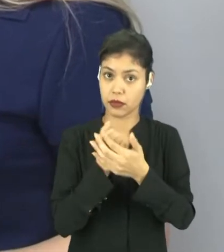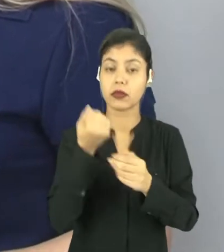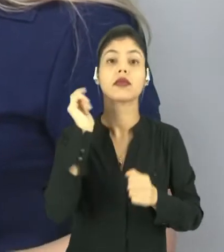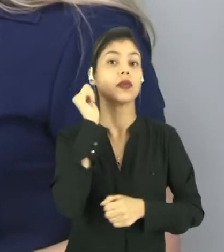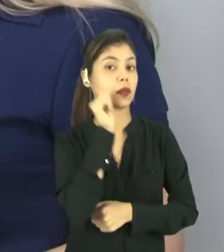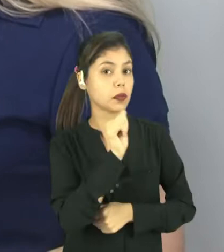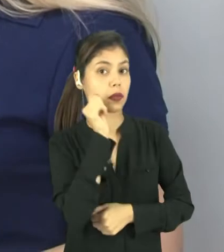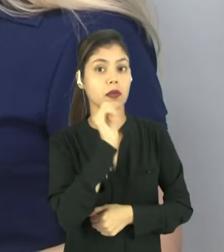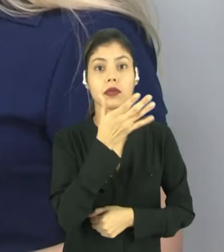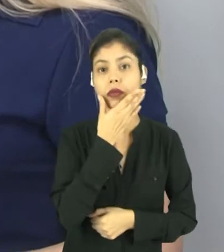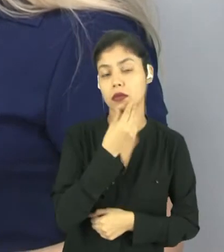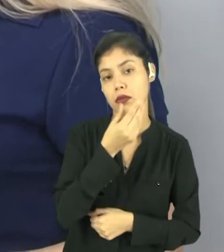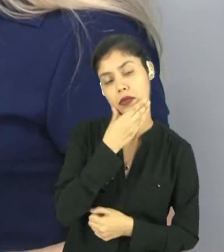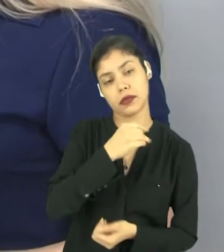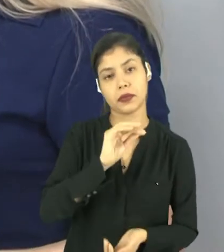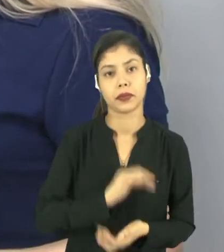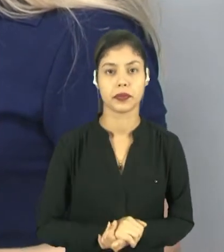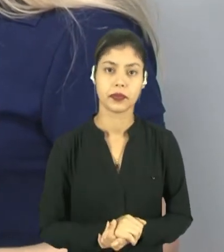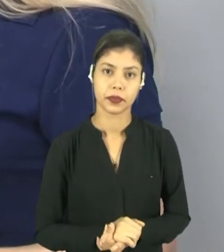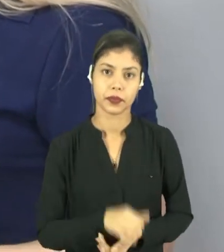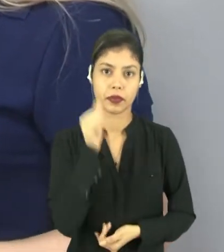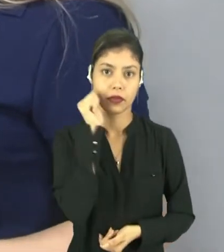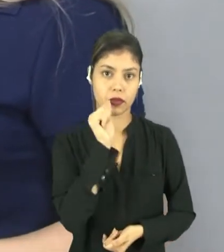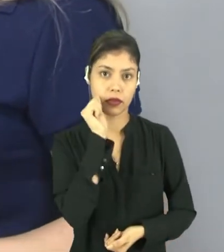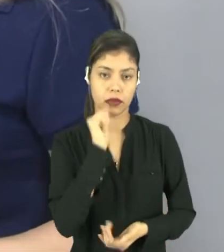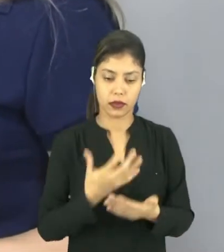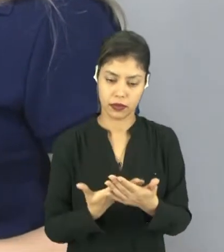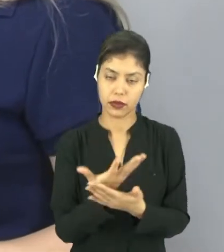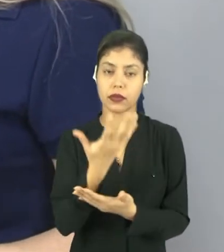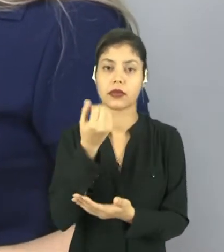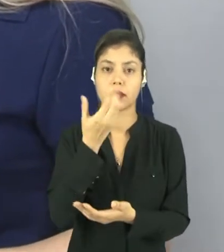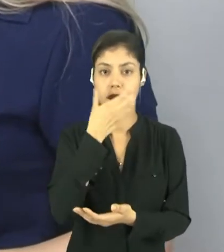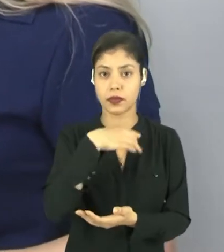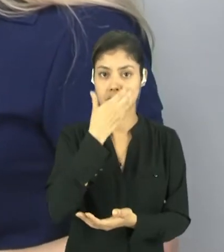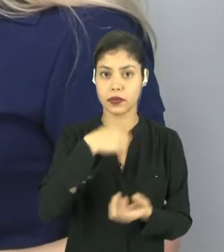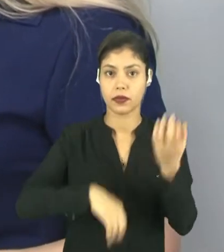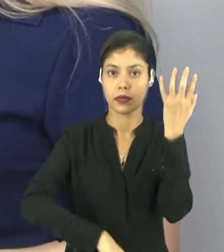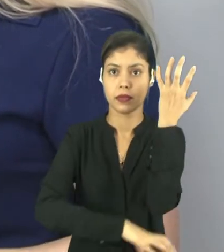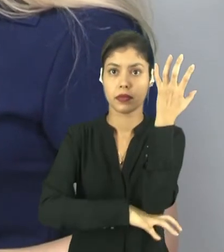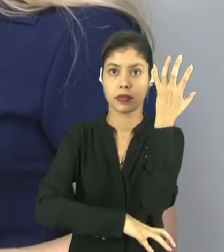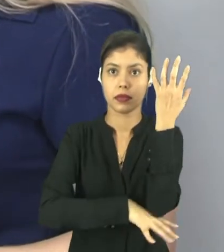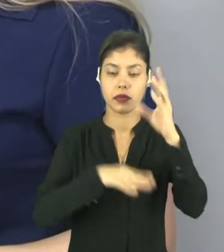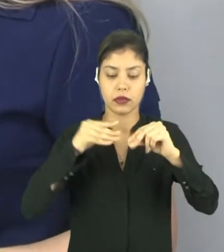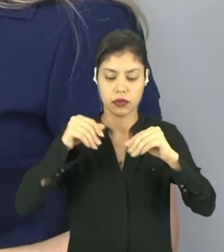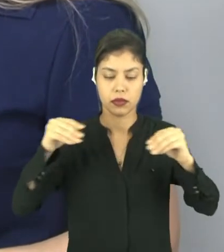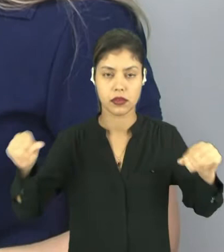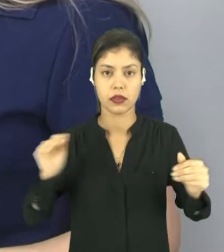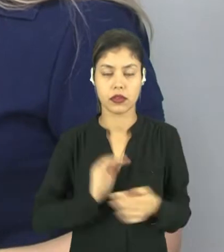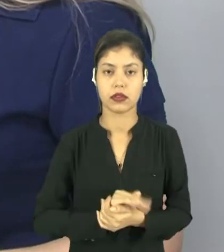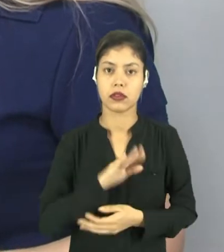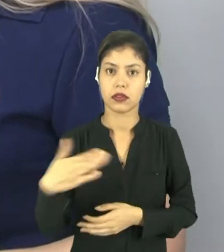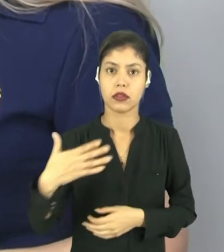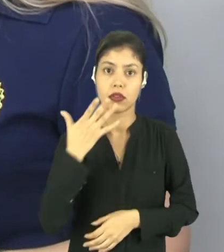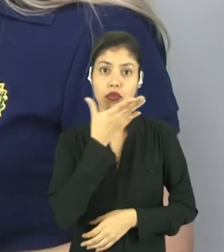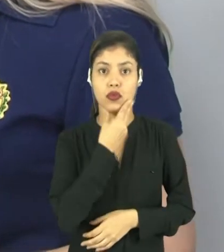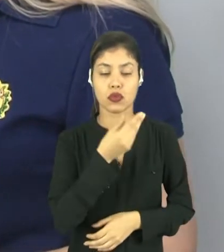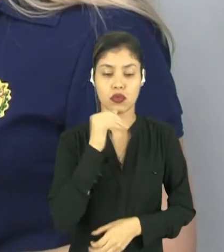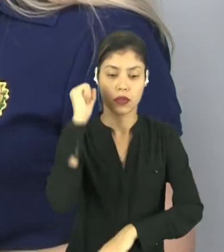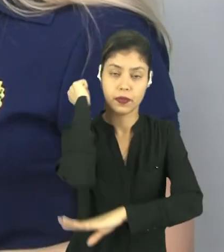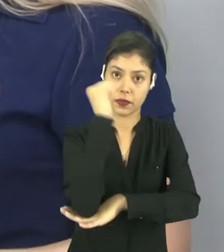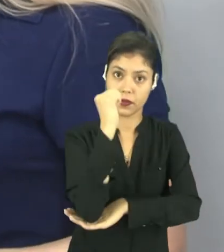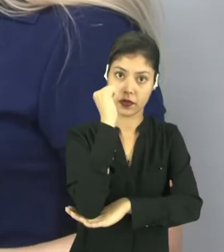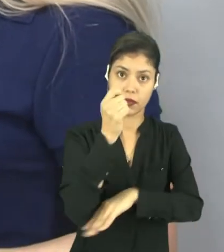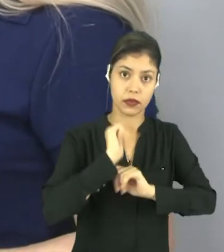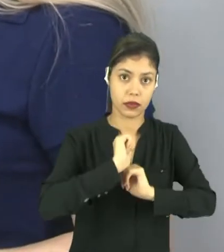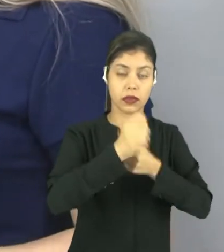homens e mulheres. As mulheres coletavam frutos, raízes e grãos, enquanto os homens pescavam e